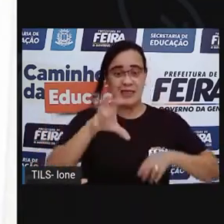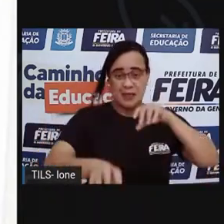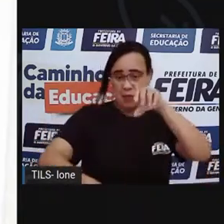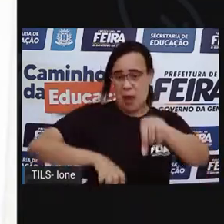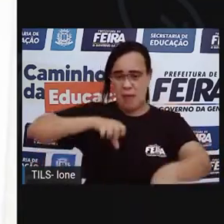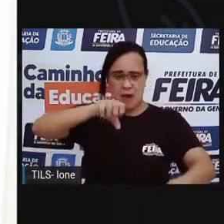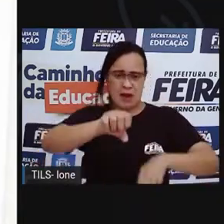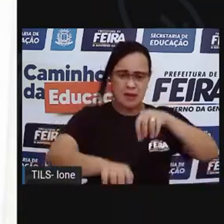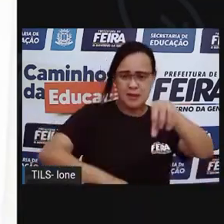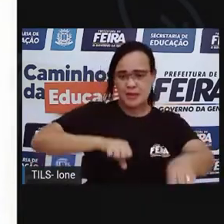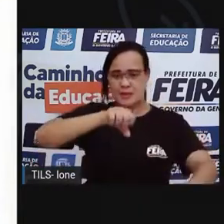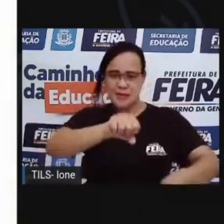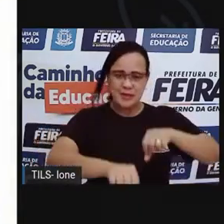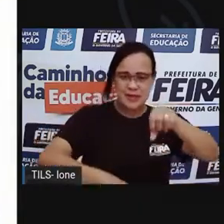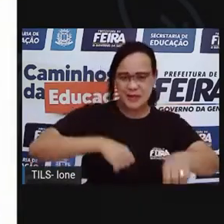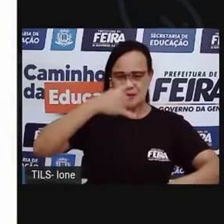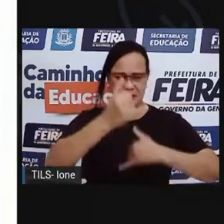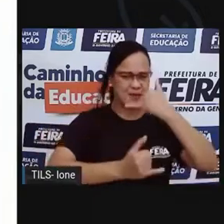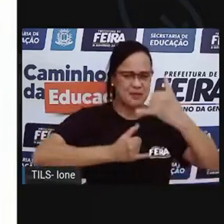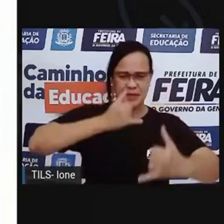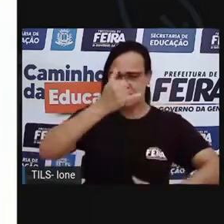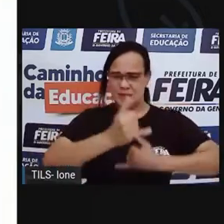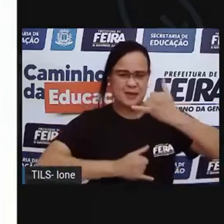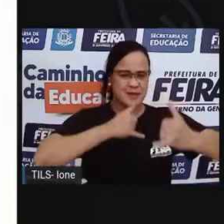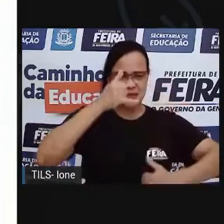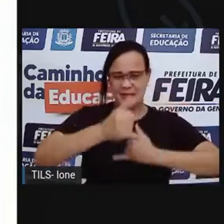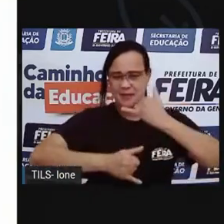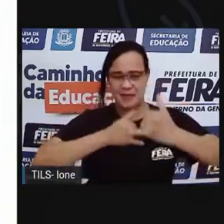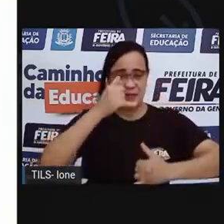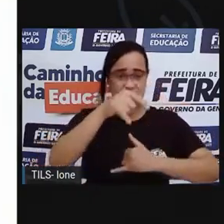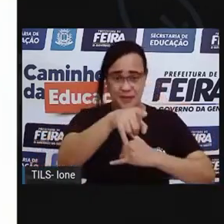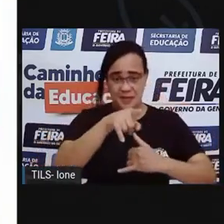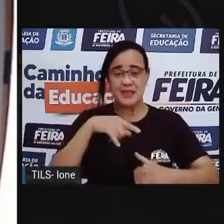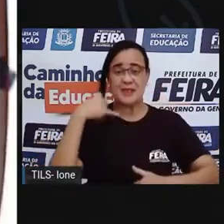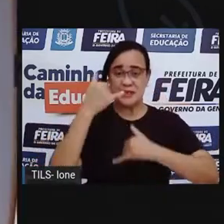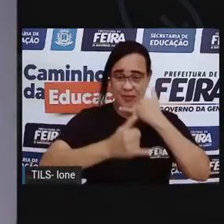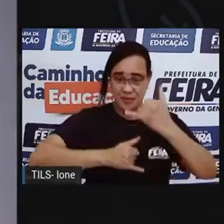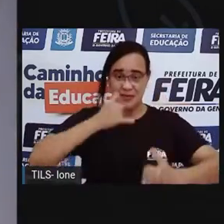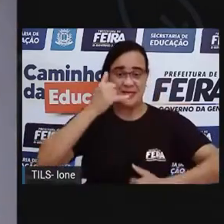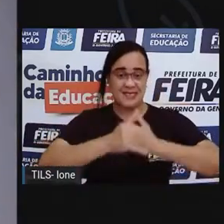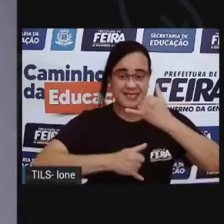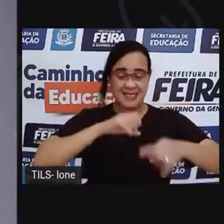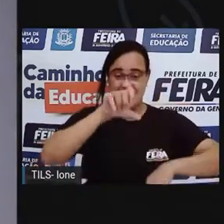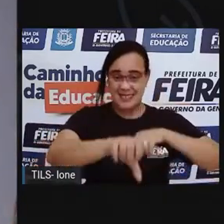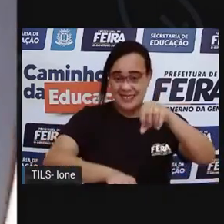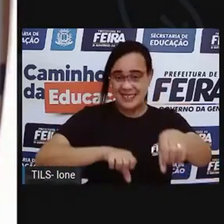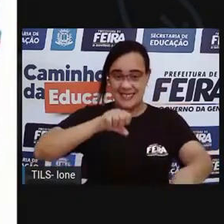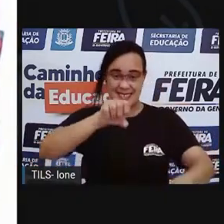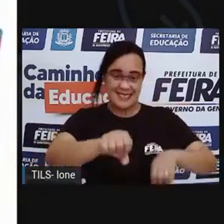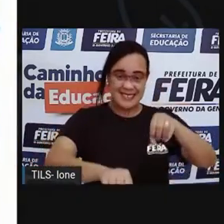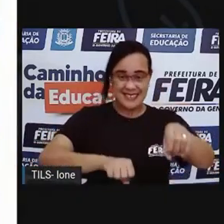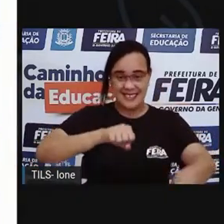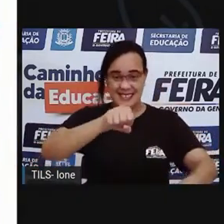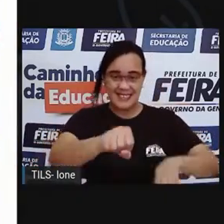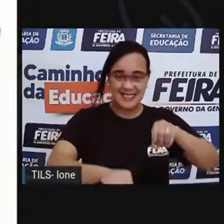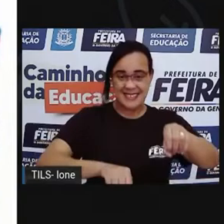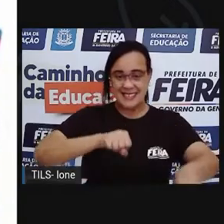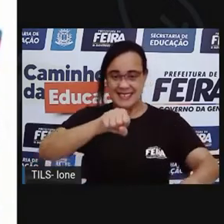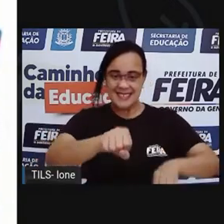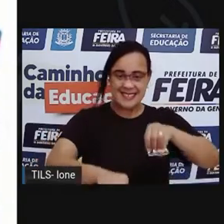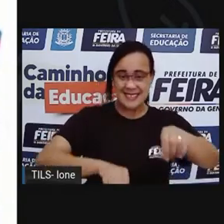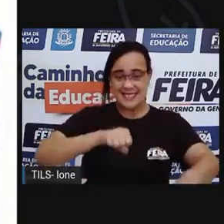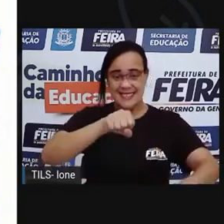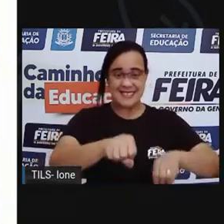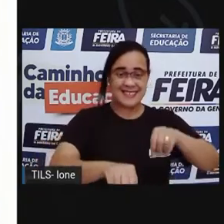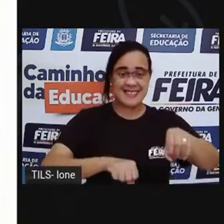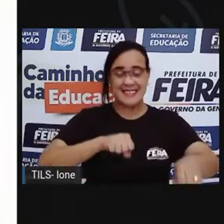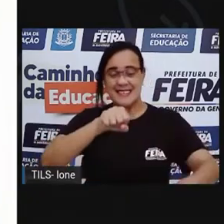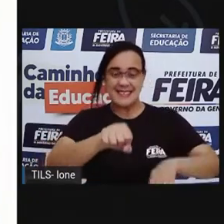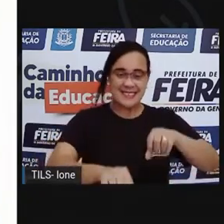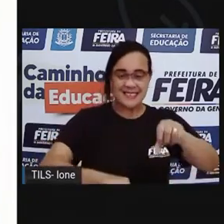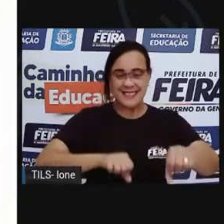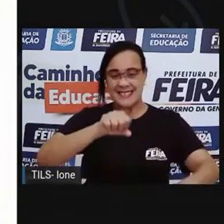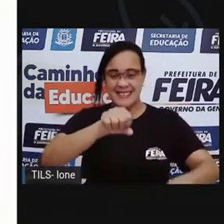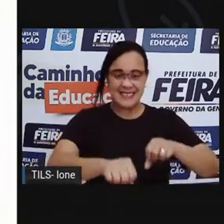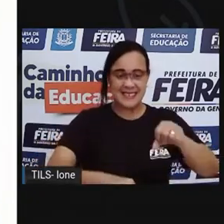o